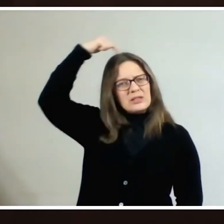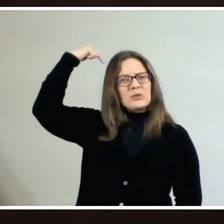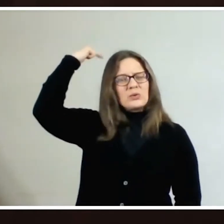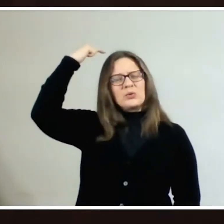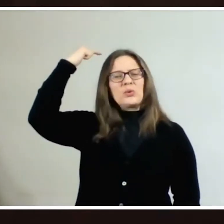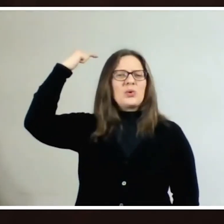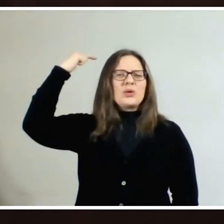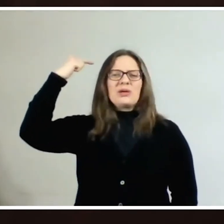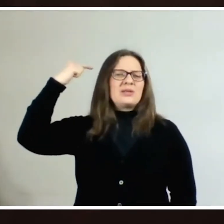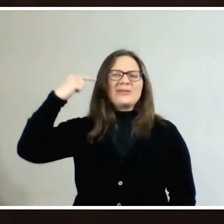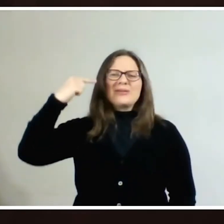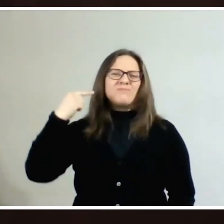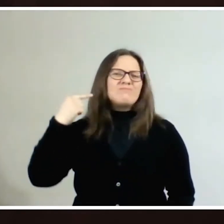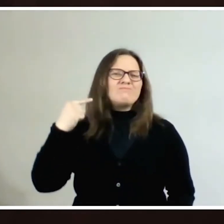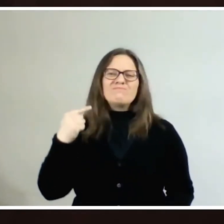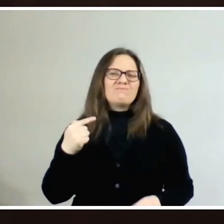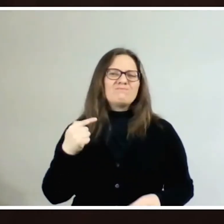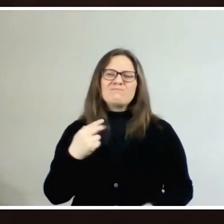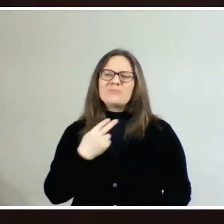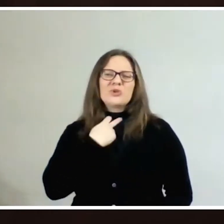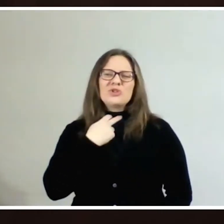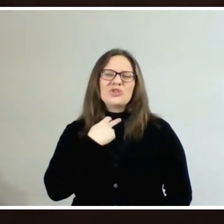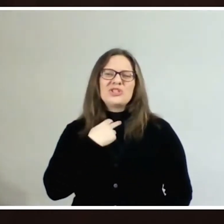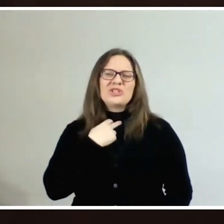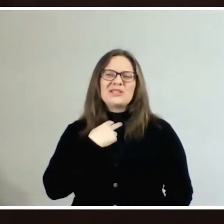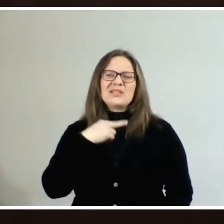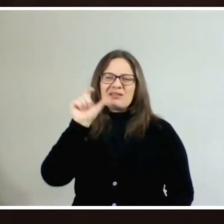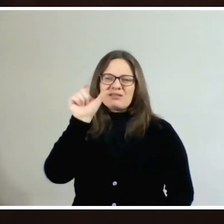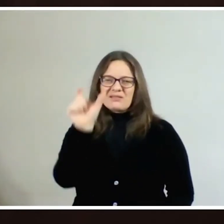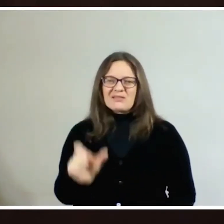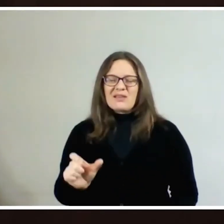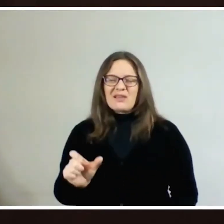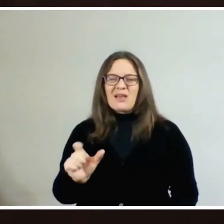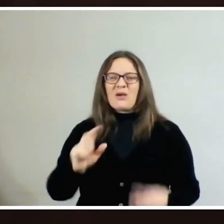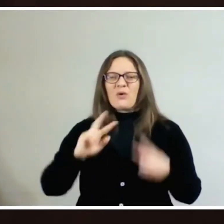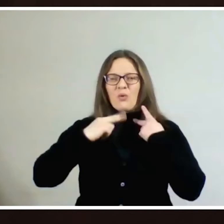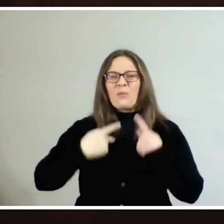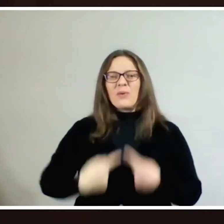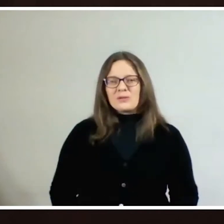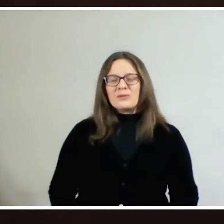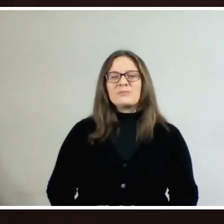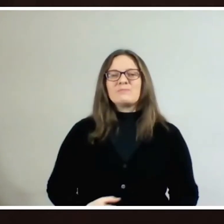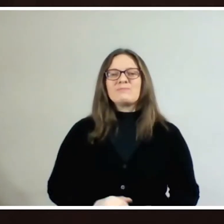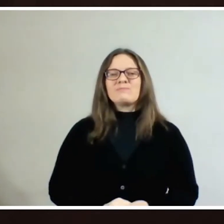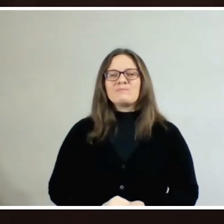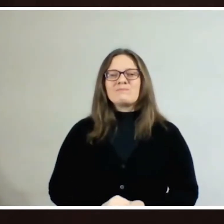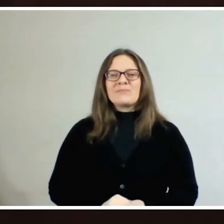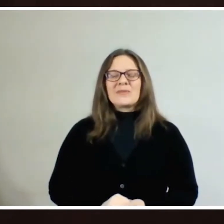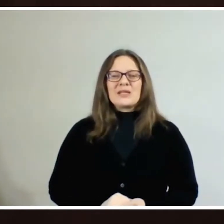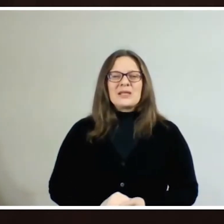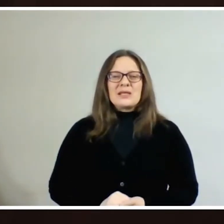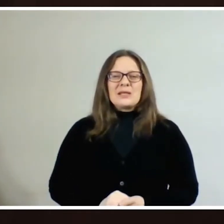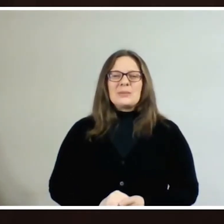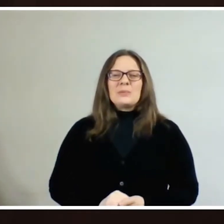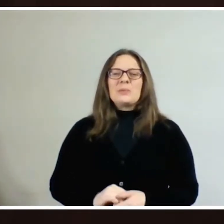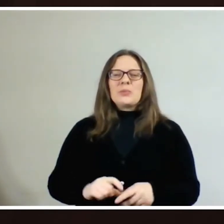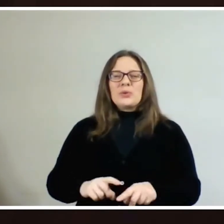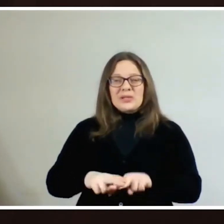Ensinavam que o seu corpo não era carne nem sangue verdadeiros, mas meramente um fantasma